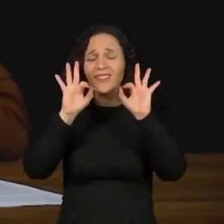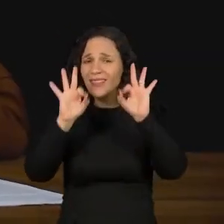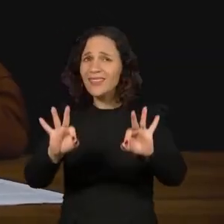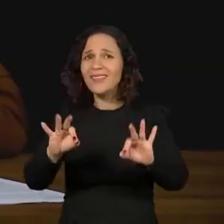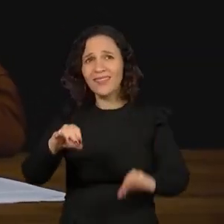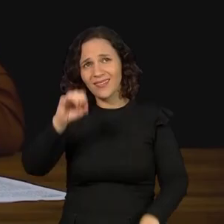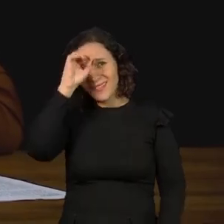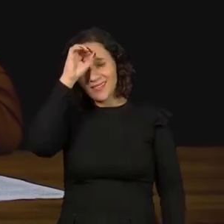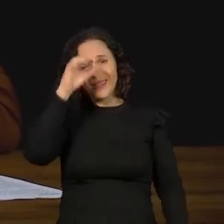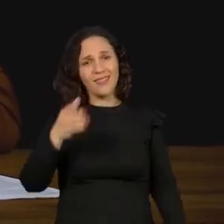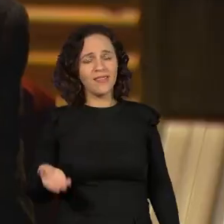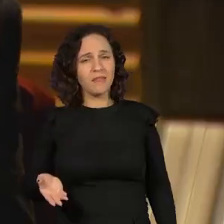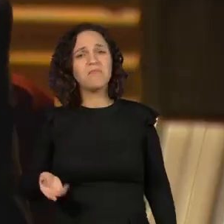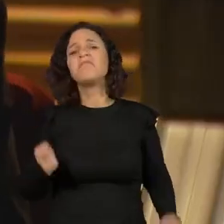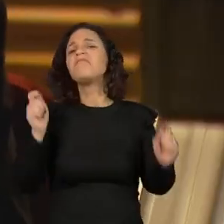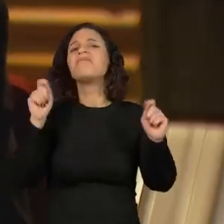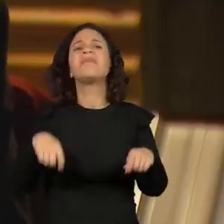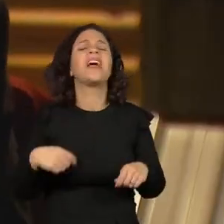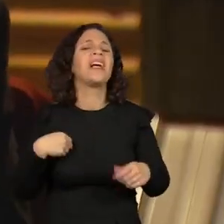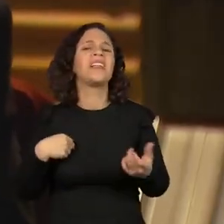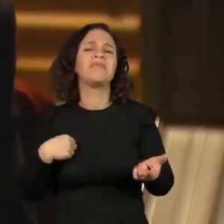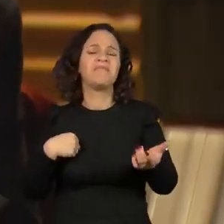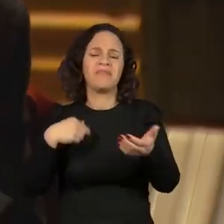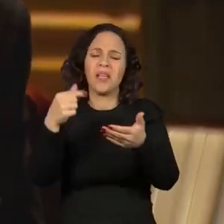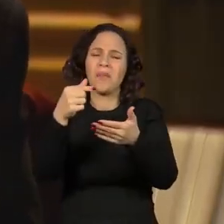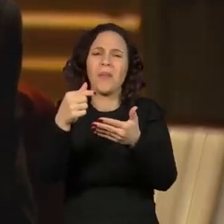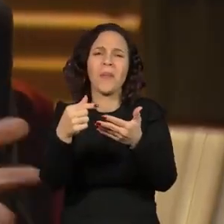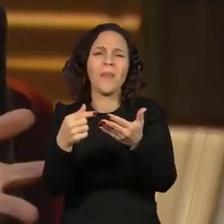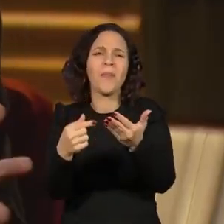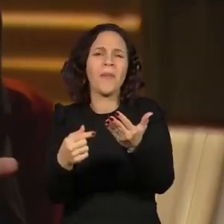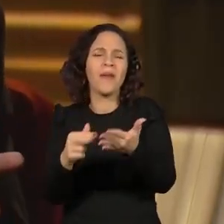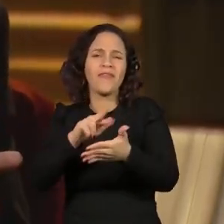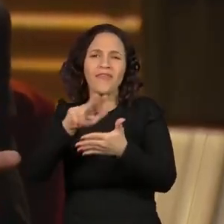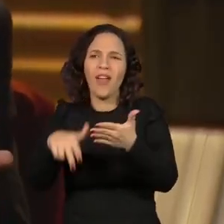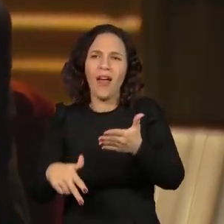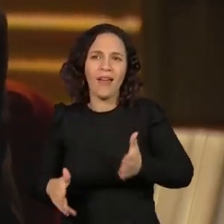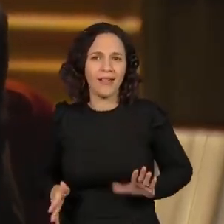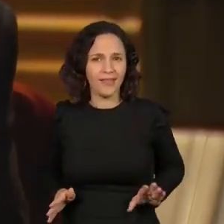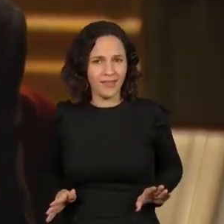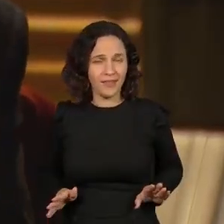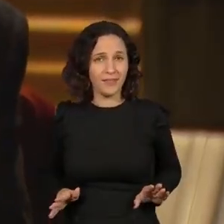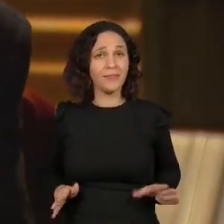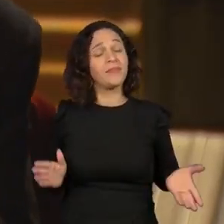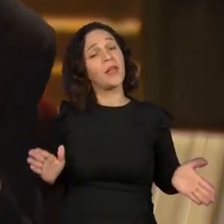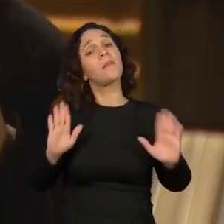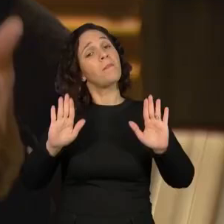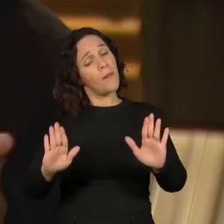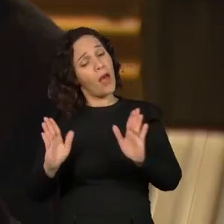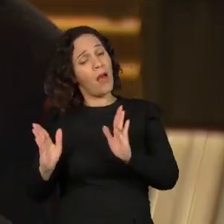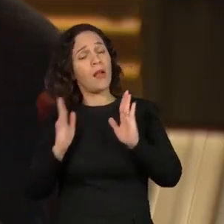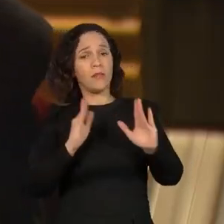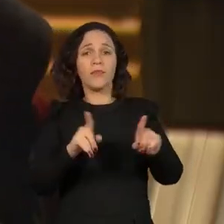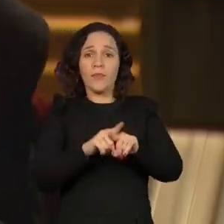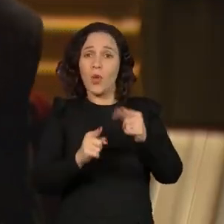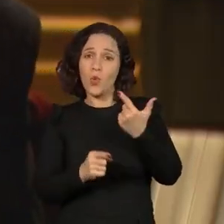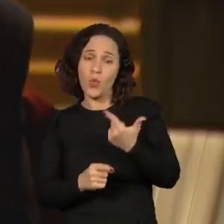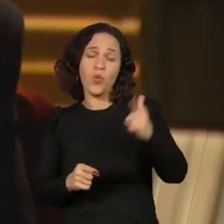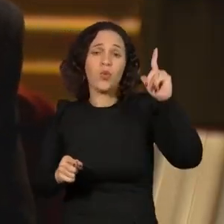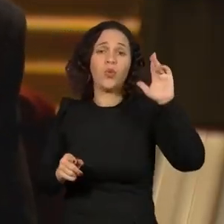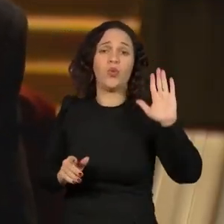menores eu poderia citar um muitos casos né por outro lado há